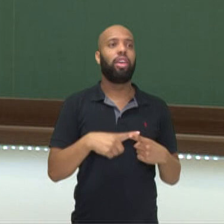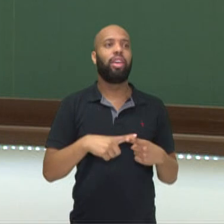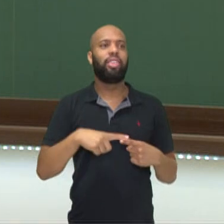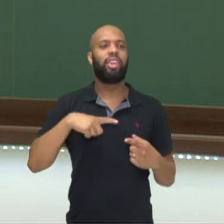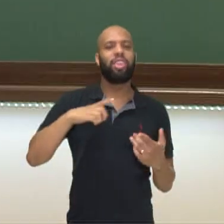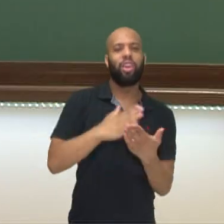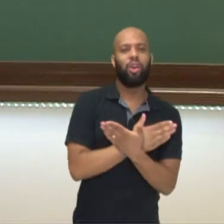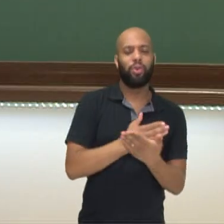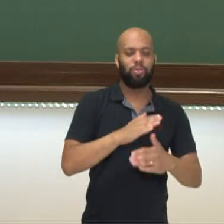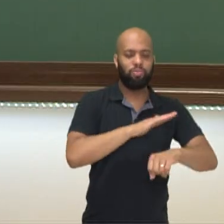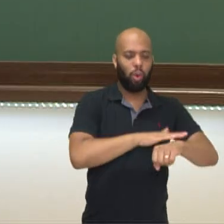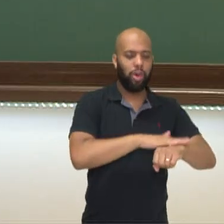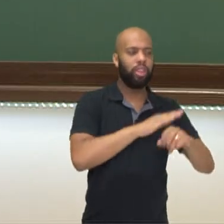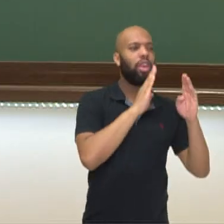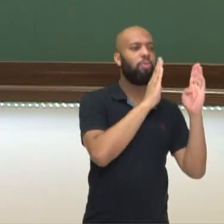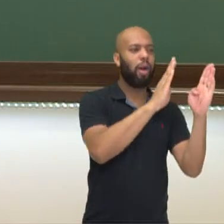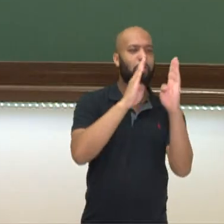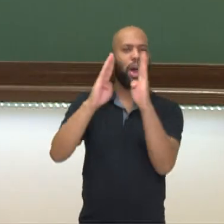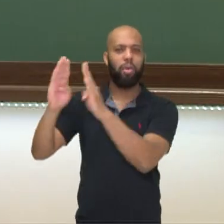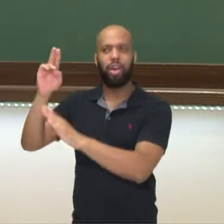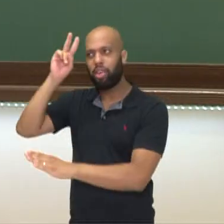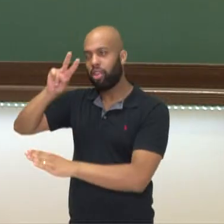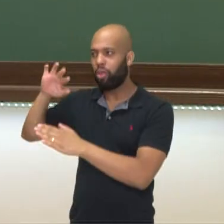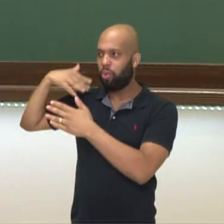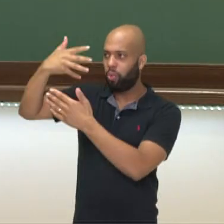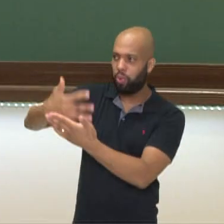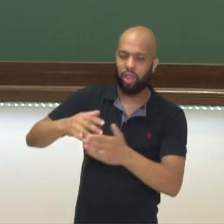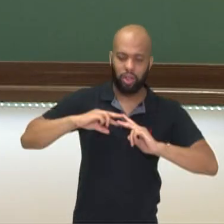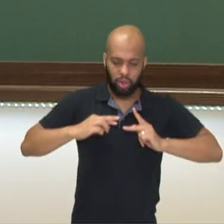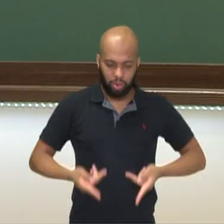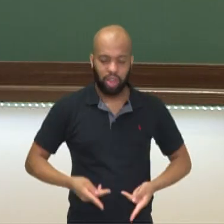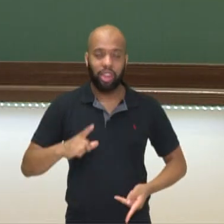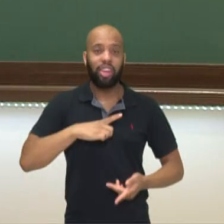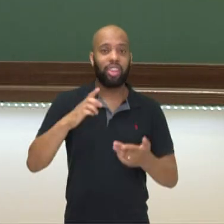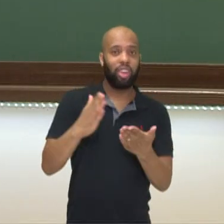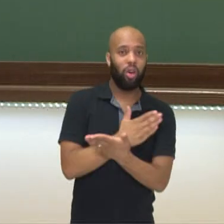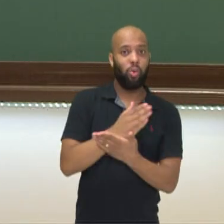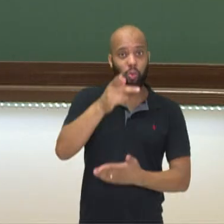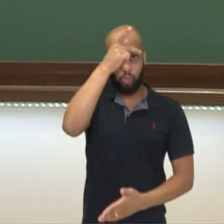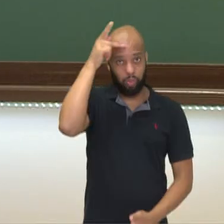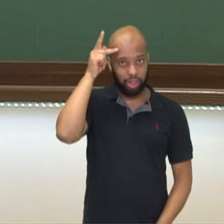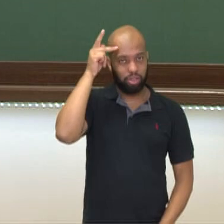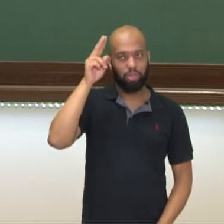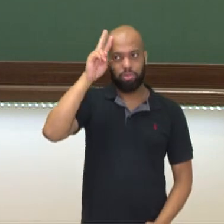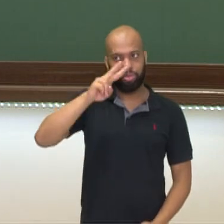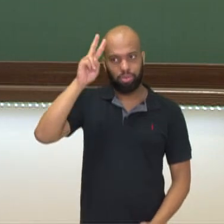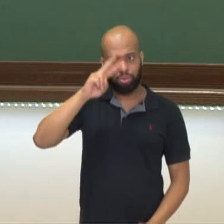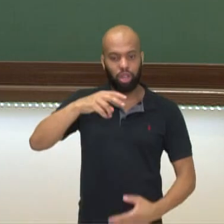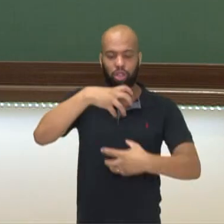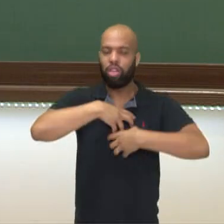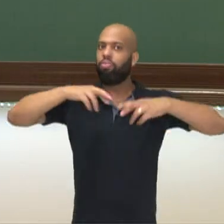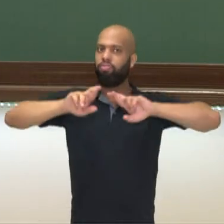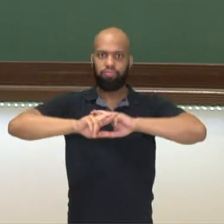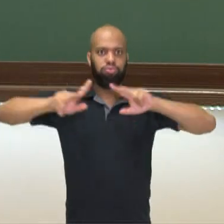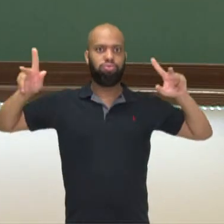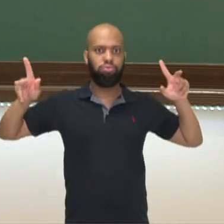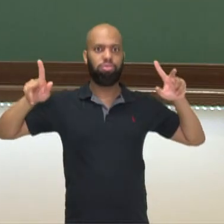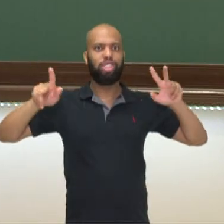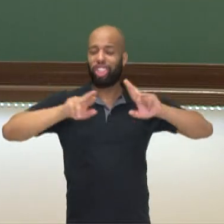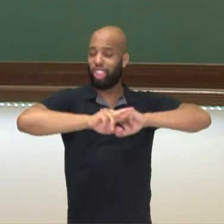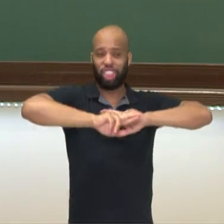na história da humanidade, aparecem alguns personagens históricos que despontam do